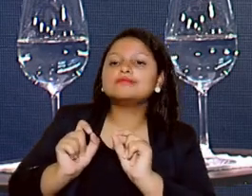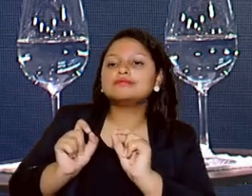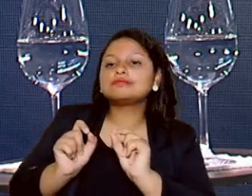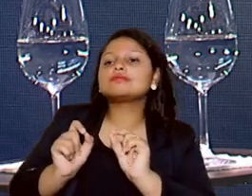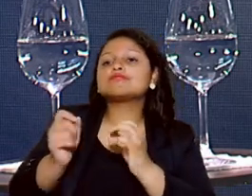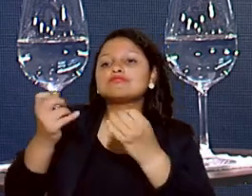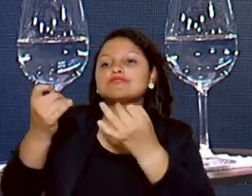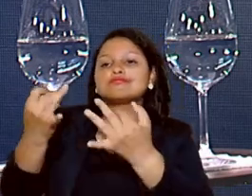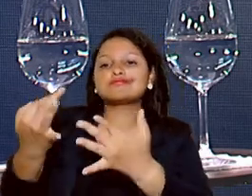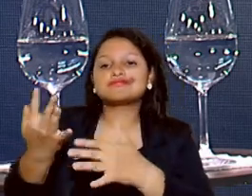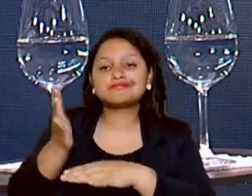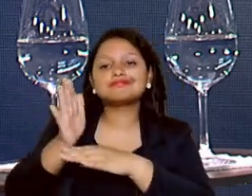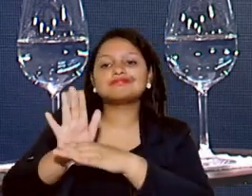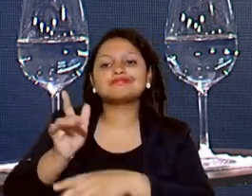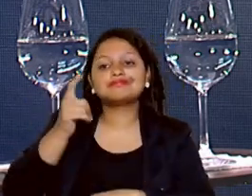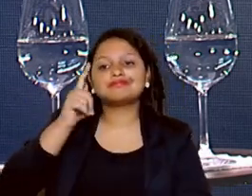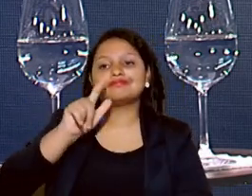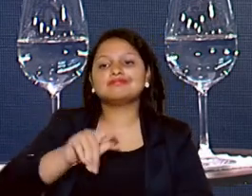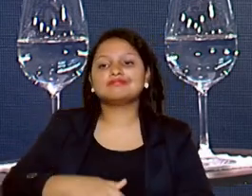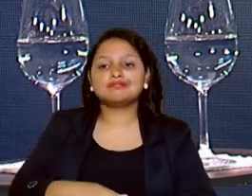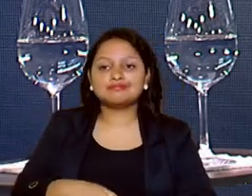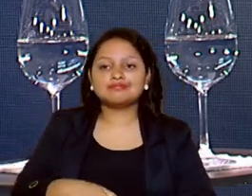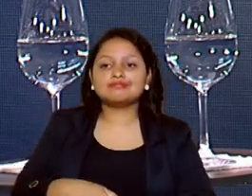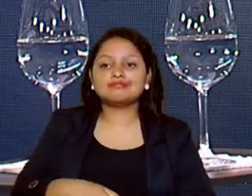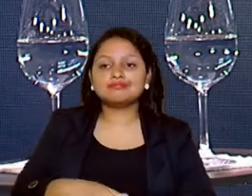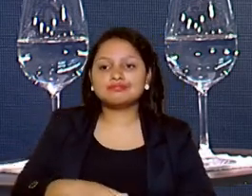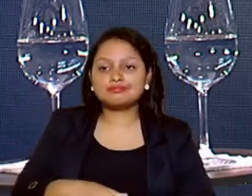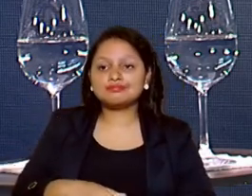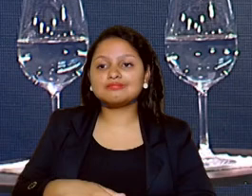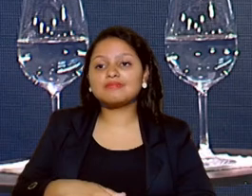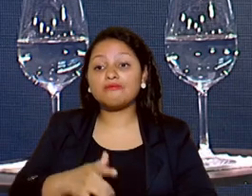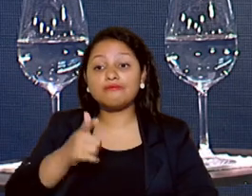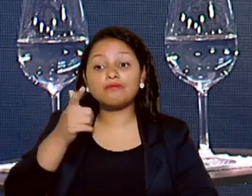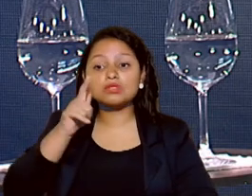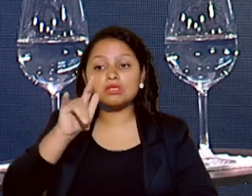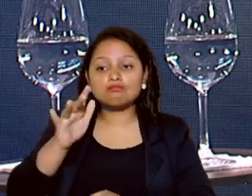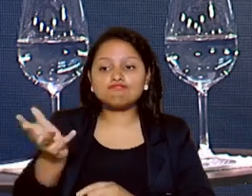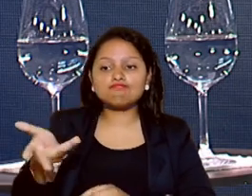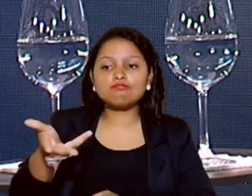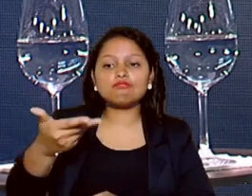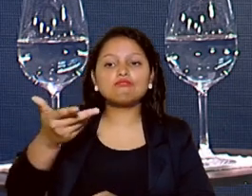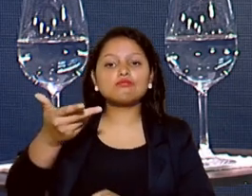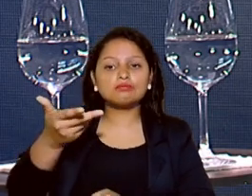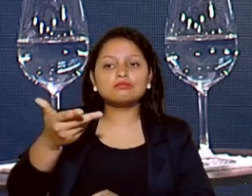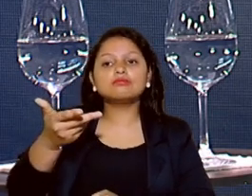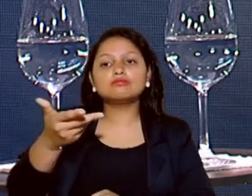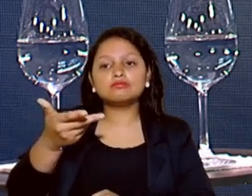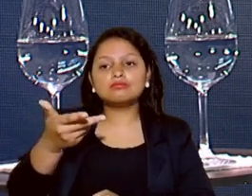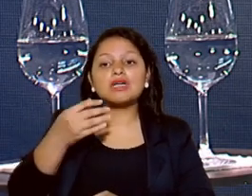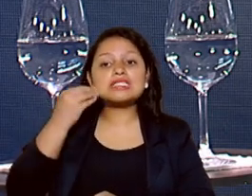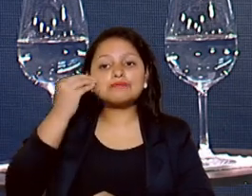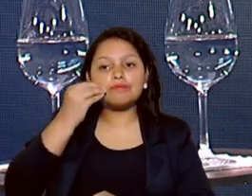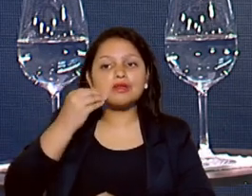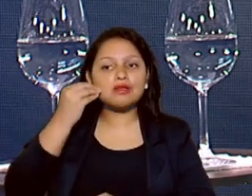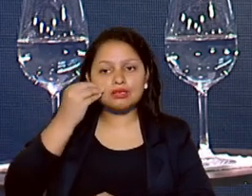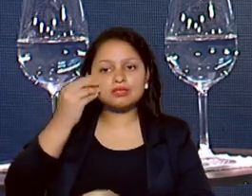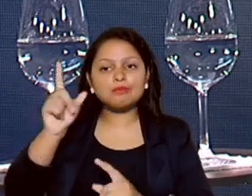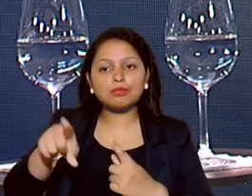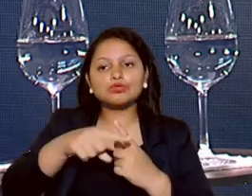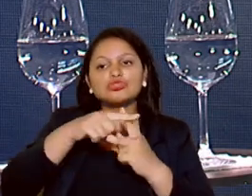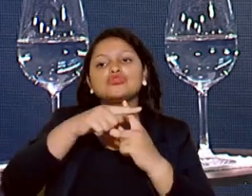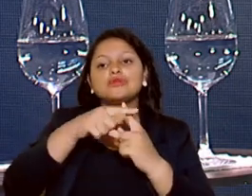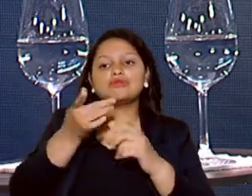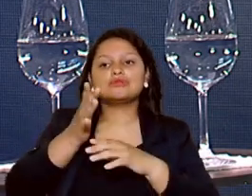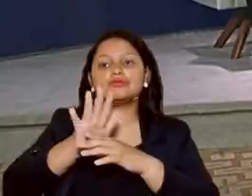que a gente vai escalar isso de uma forma muito mais rápida e levando e isso uma experiência muito mais positiva para os nossos